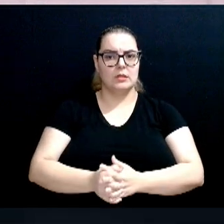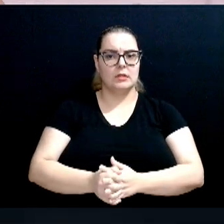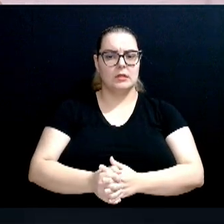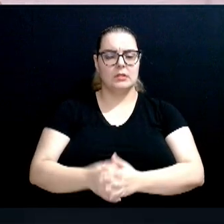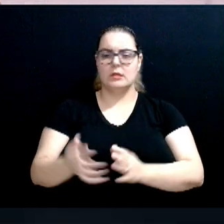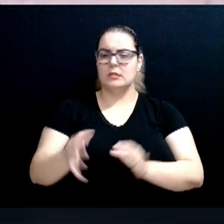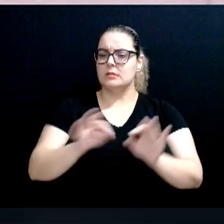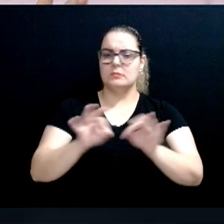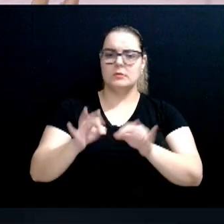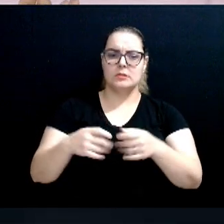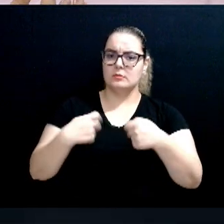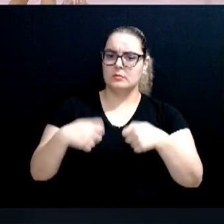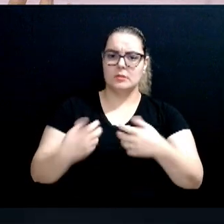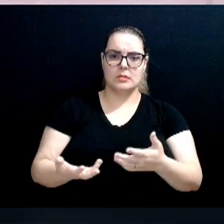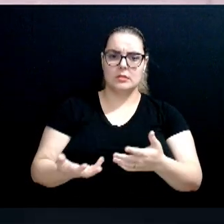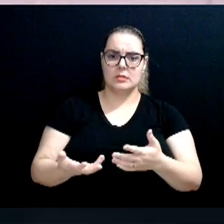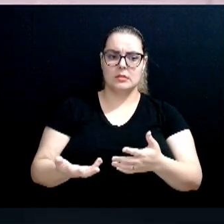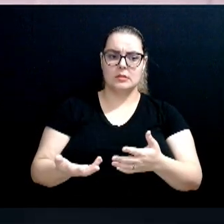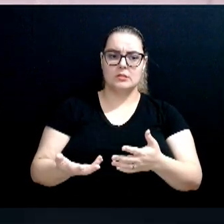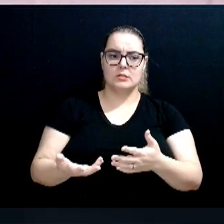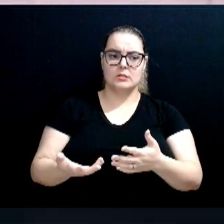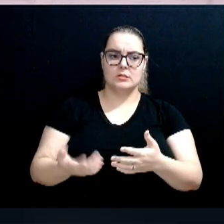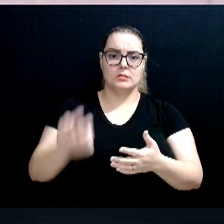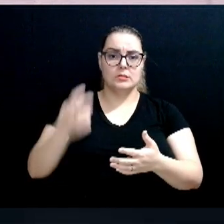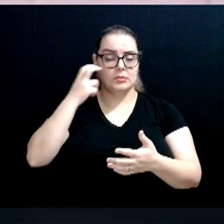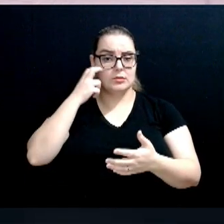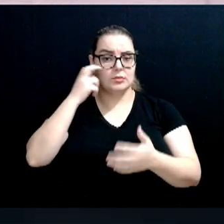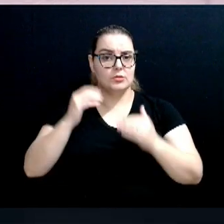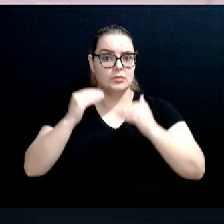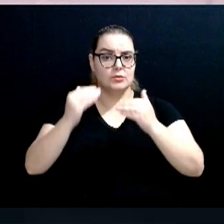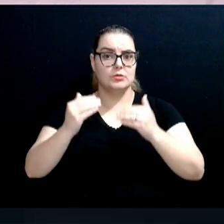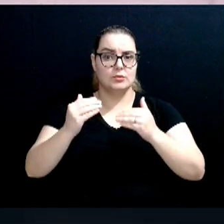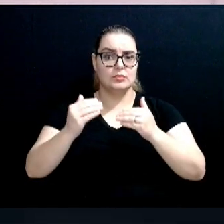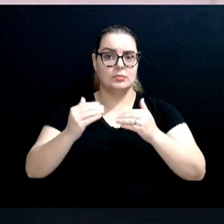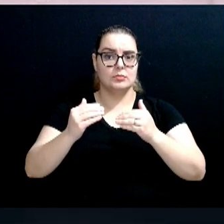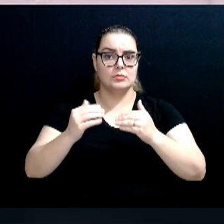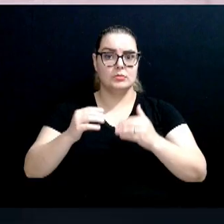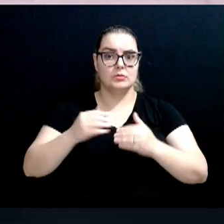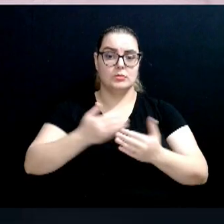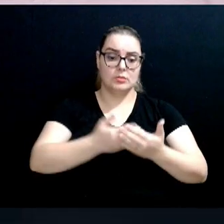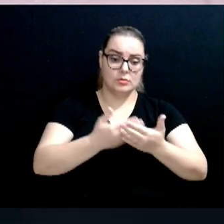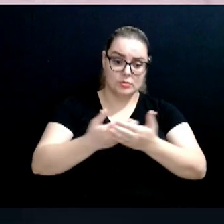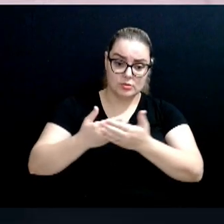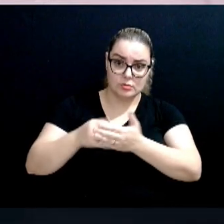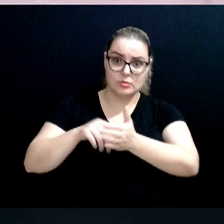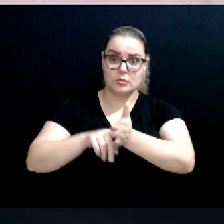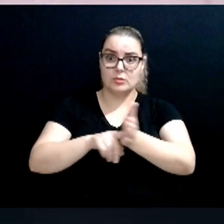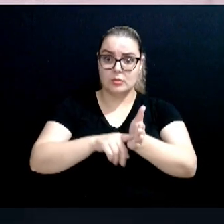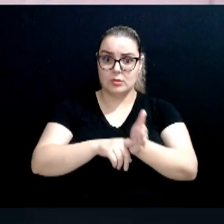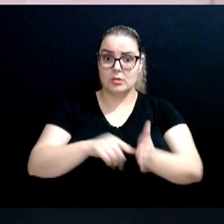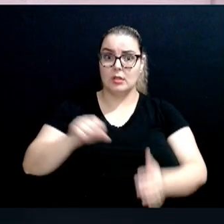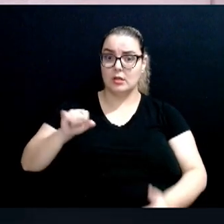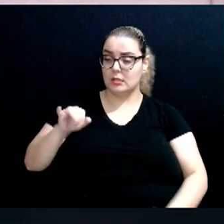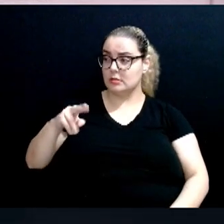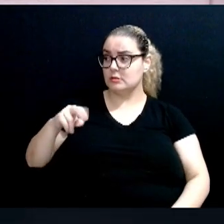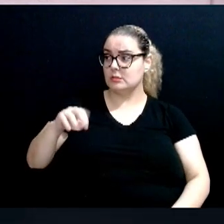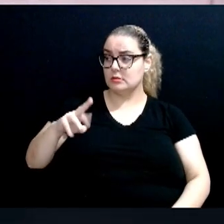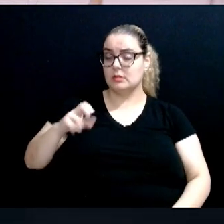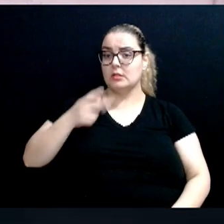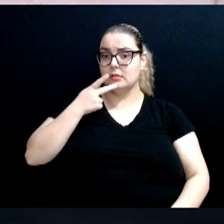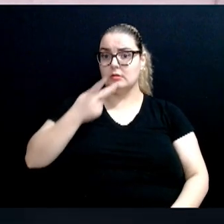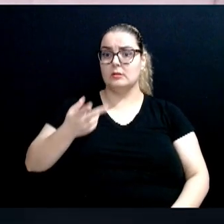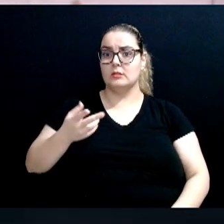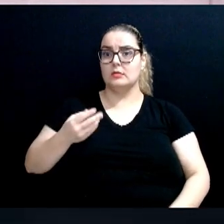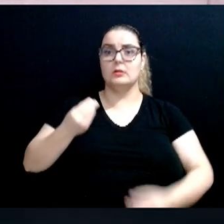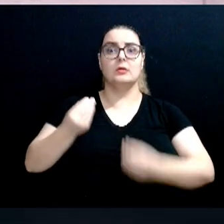precisa de muita inteligência, de muito estudo, como a Sinara muito bem pontuou aqui. E aí, como é que fica?